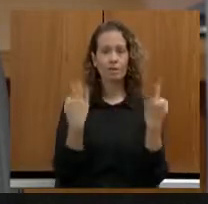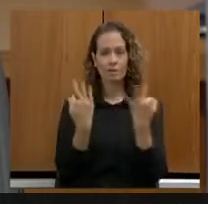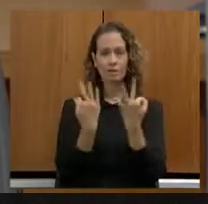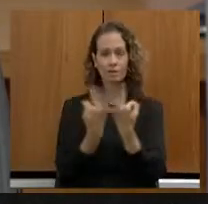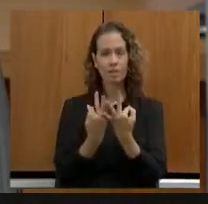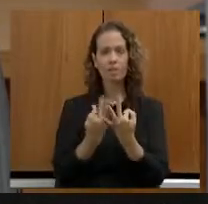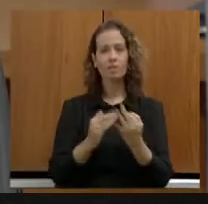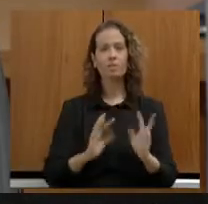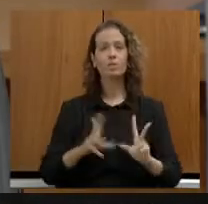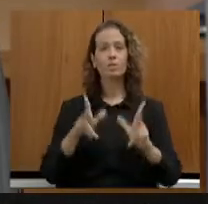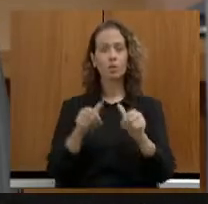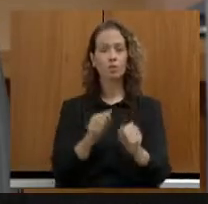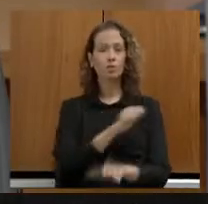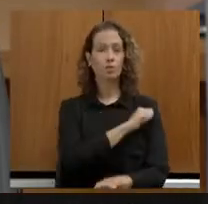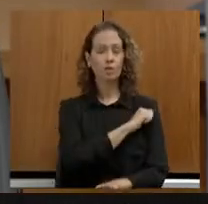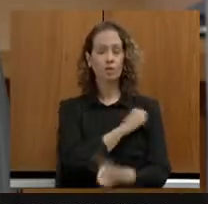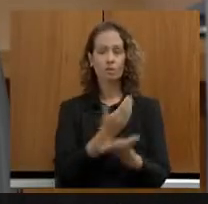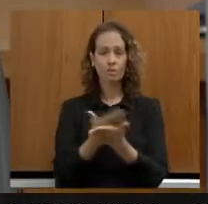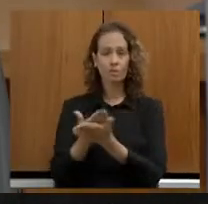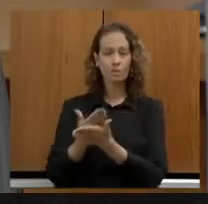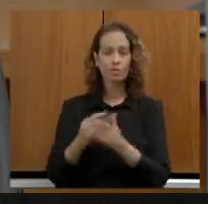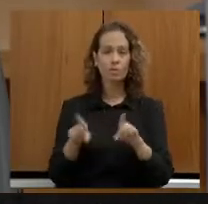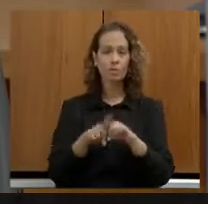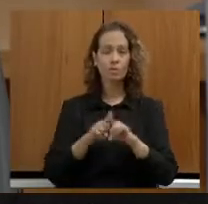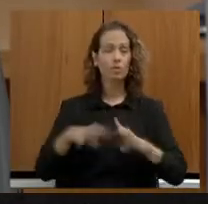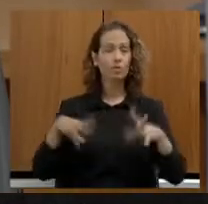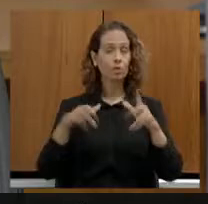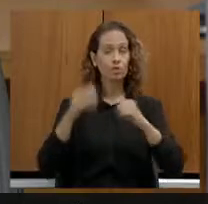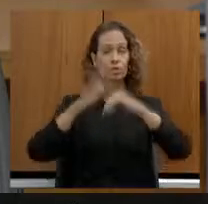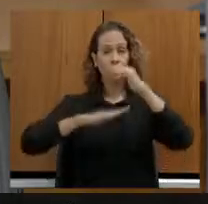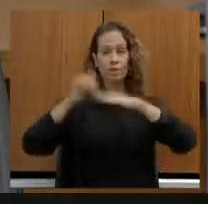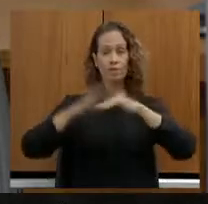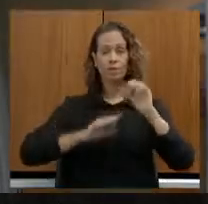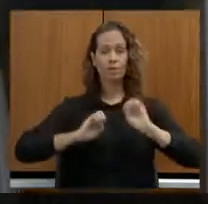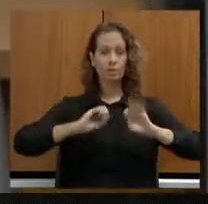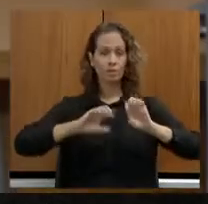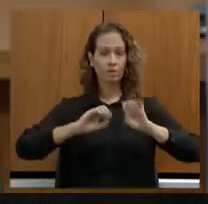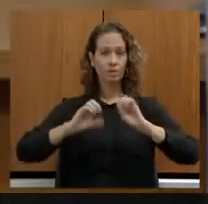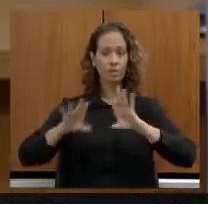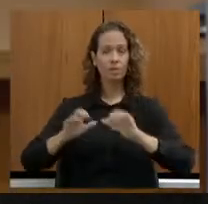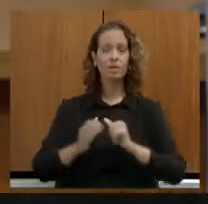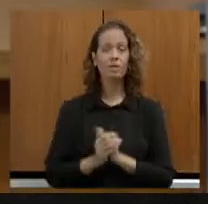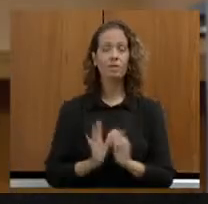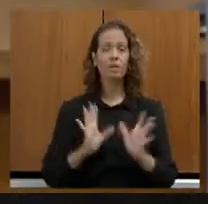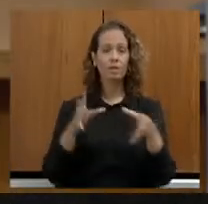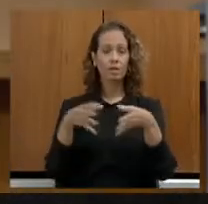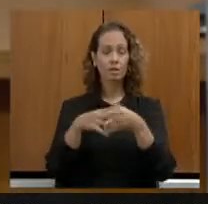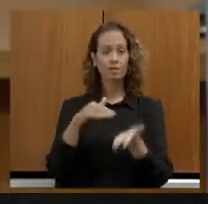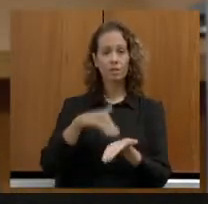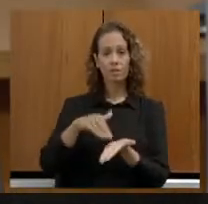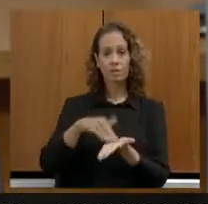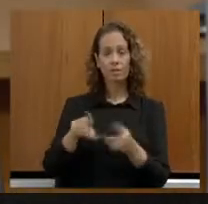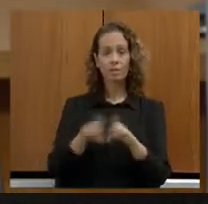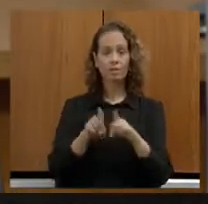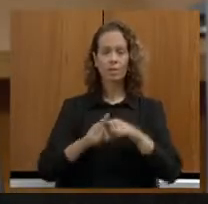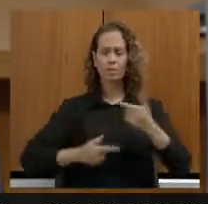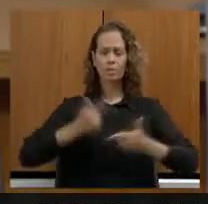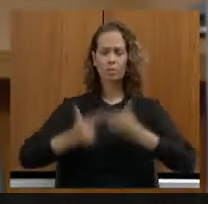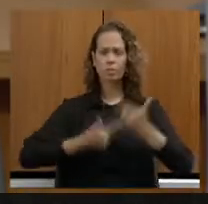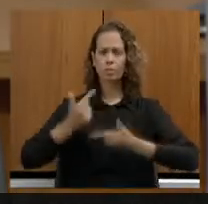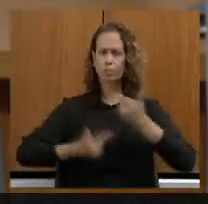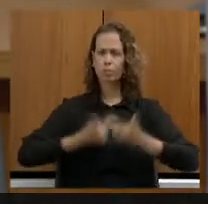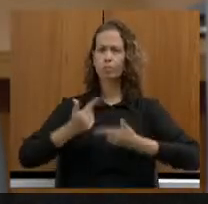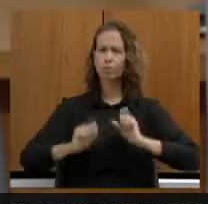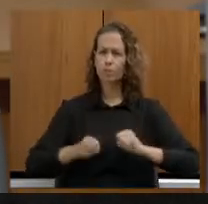todos os estudantes de professores todos os profissionais de educação toda a nossa equipe da secretaria Que Tem trabalhado